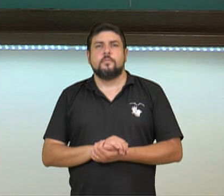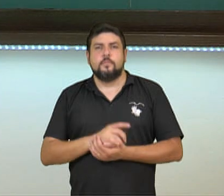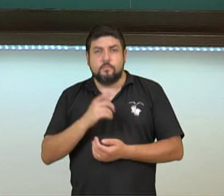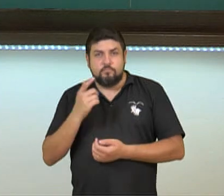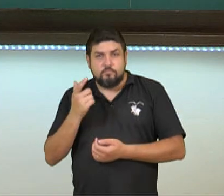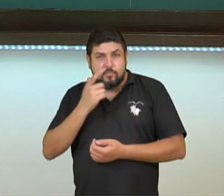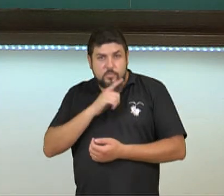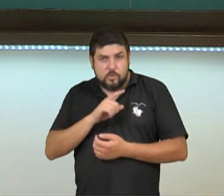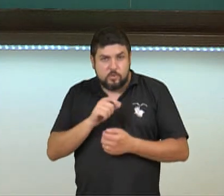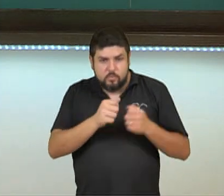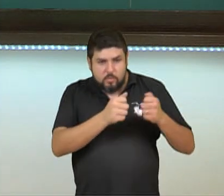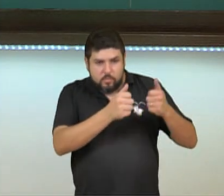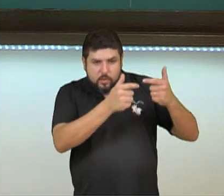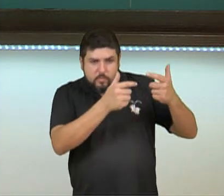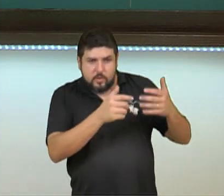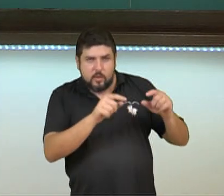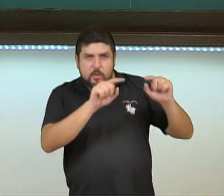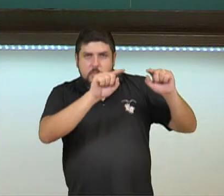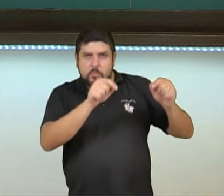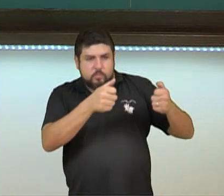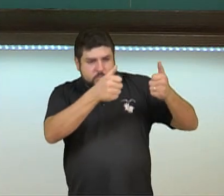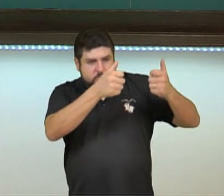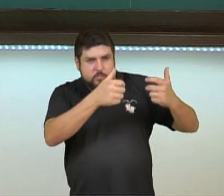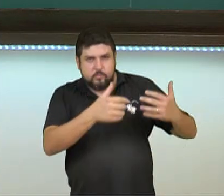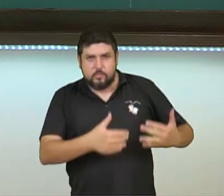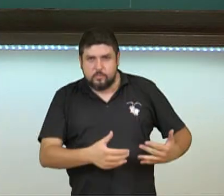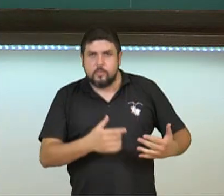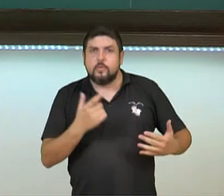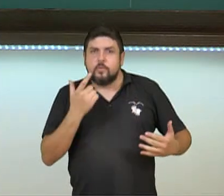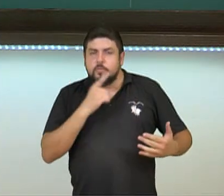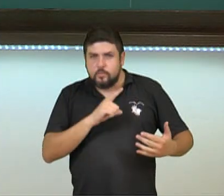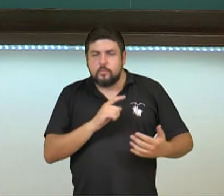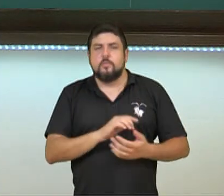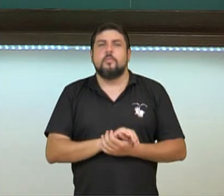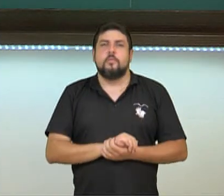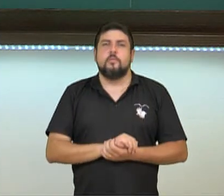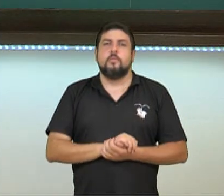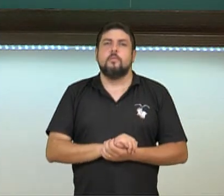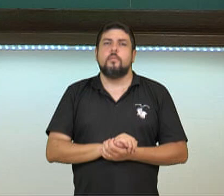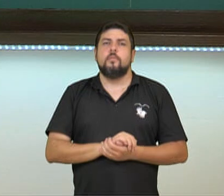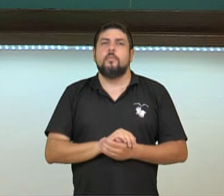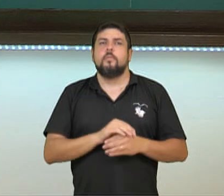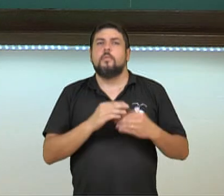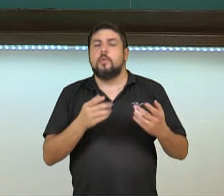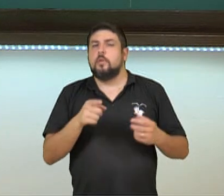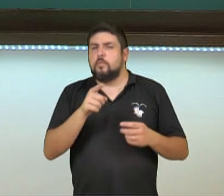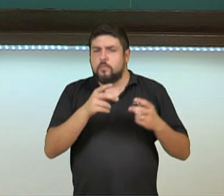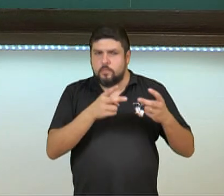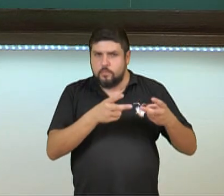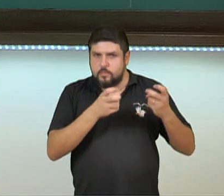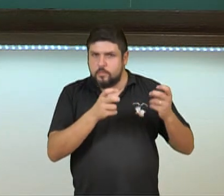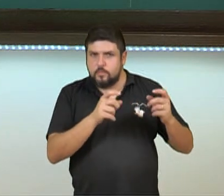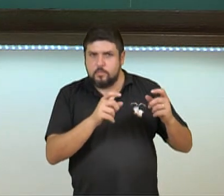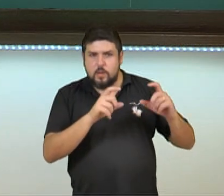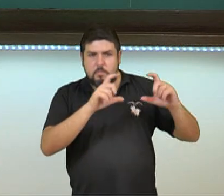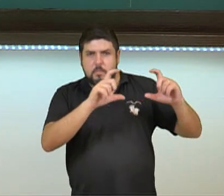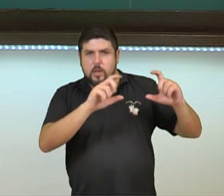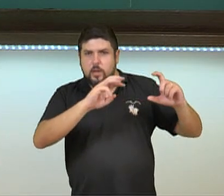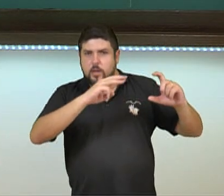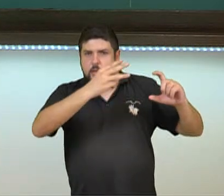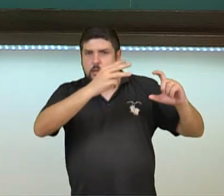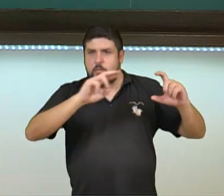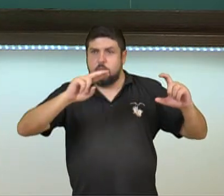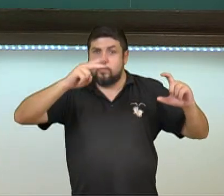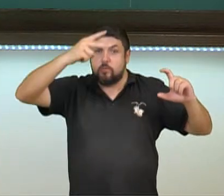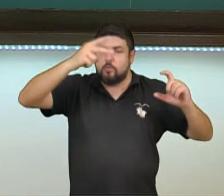conseguiu desenvolver aquele produto notável? Primeiro você identificou que ele é um produto notável? Eu tenho um